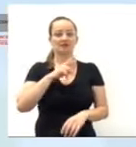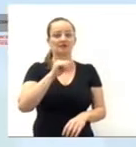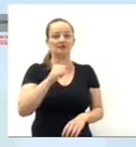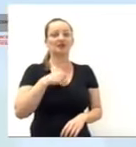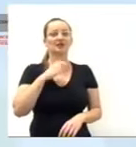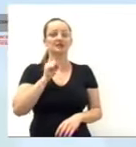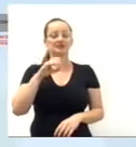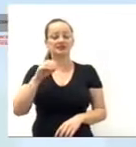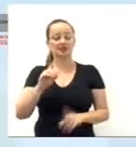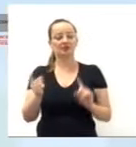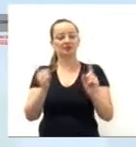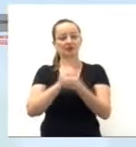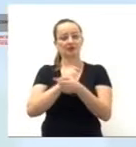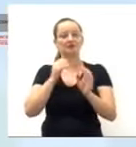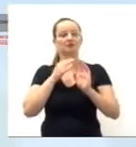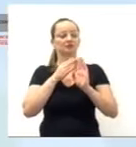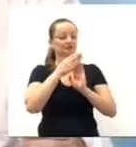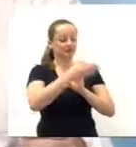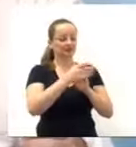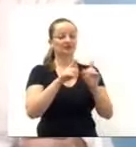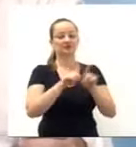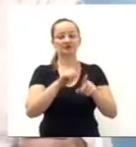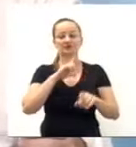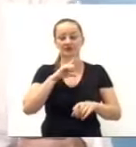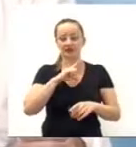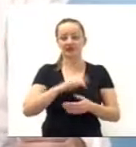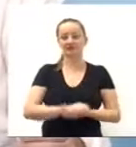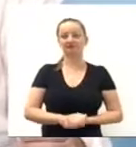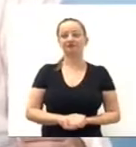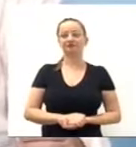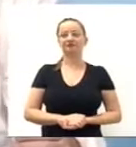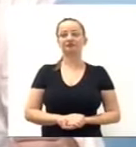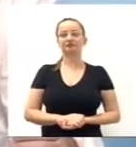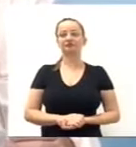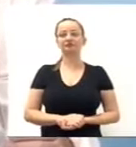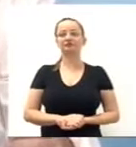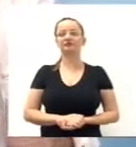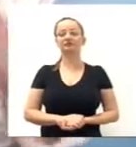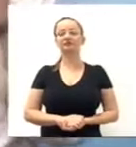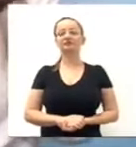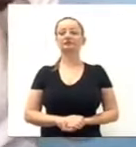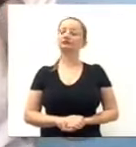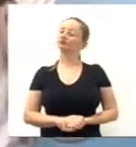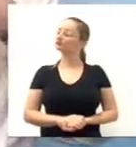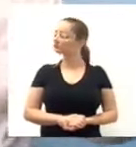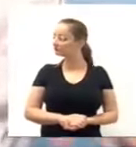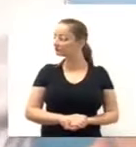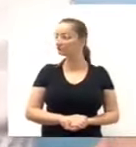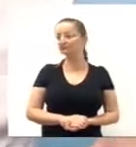cateto oposto sobre cateto adjacente. Cosseno, cateto...